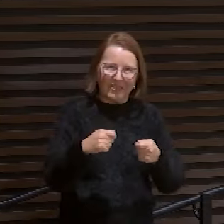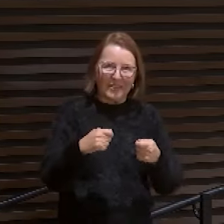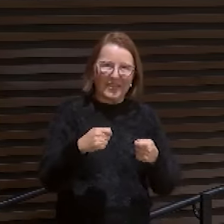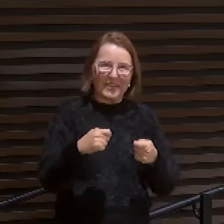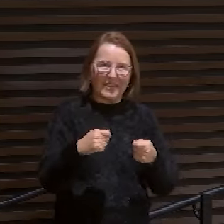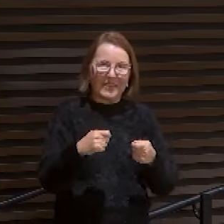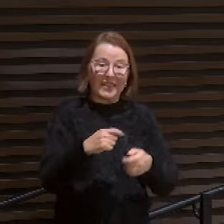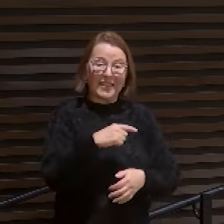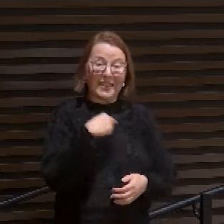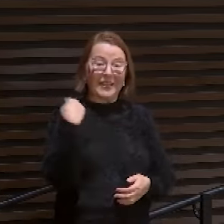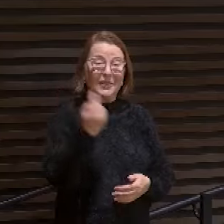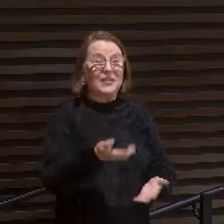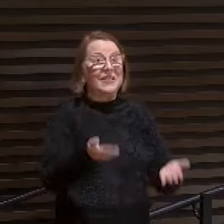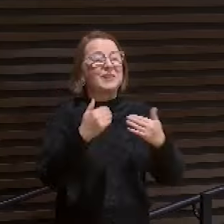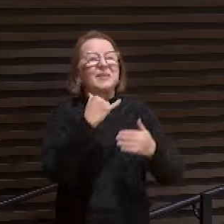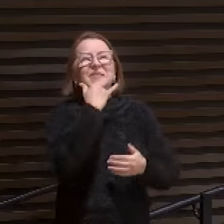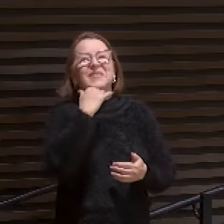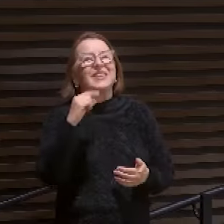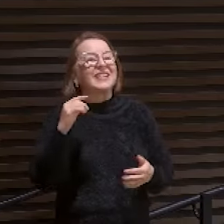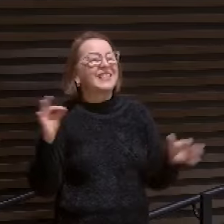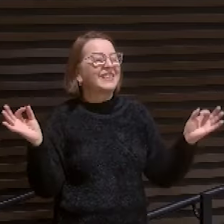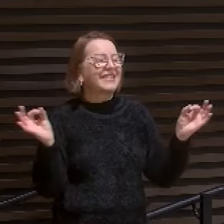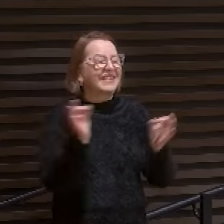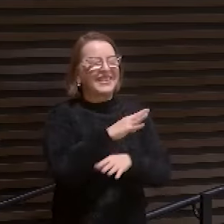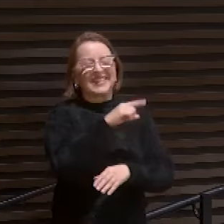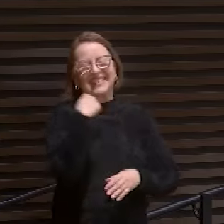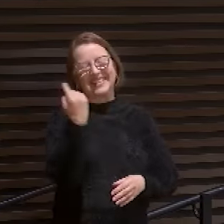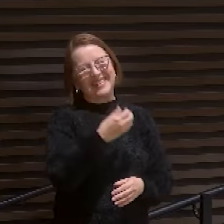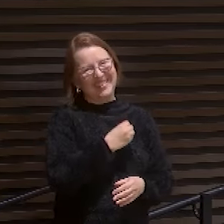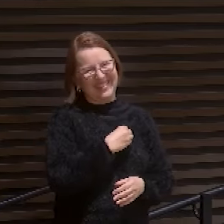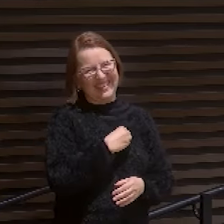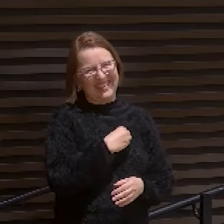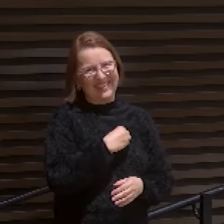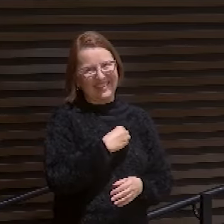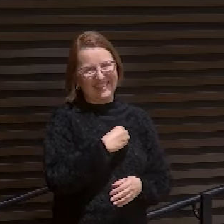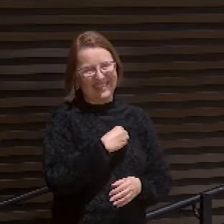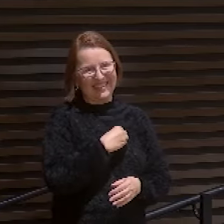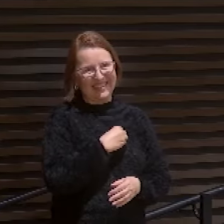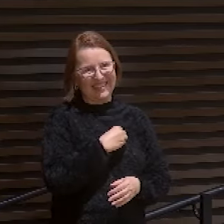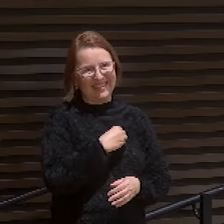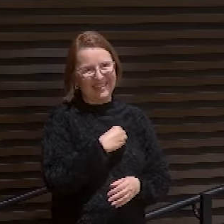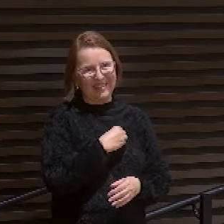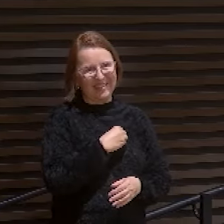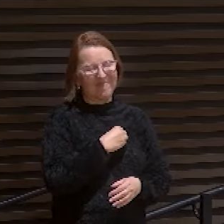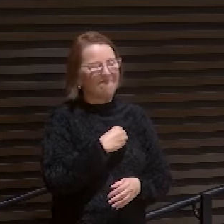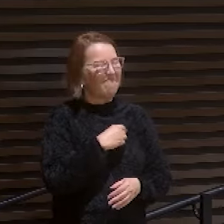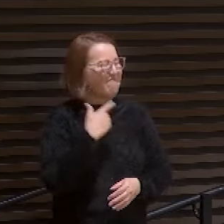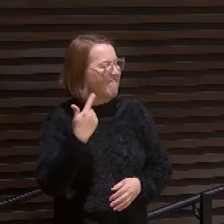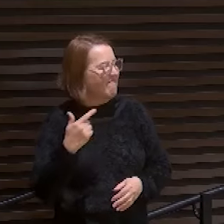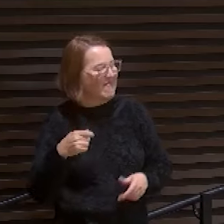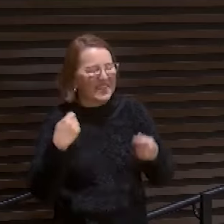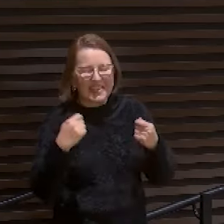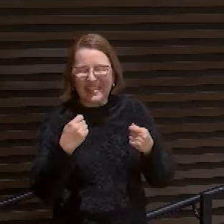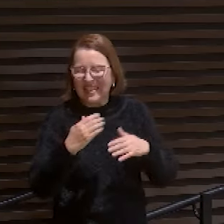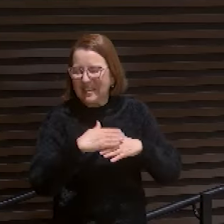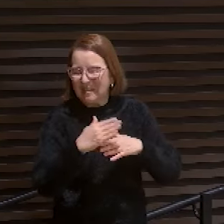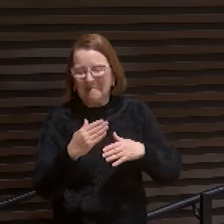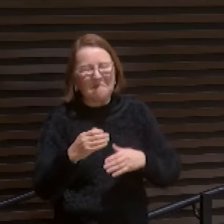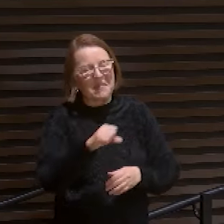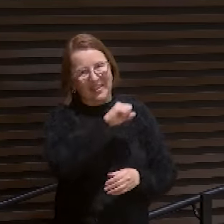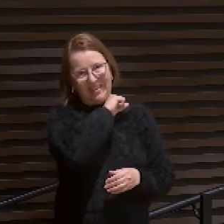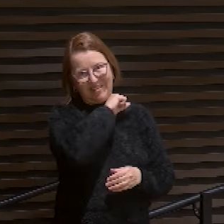nos perdoar totalmente dos nossos pecados. Não há mais necessidade de